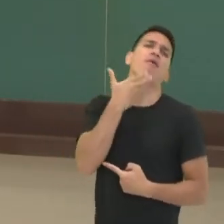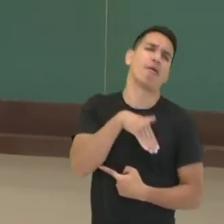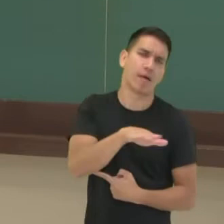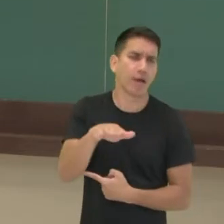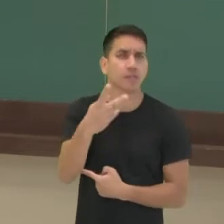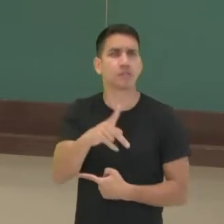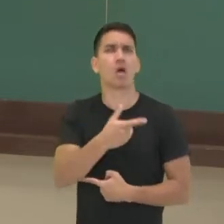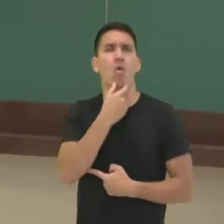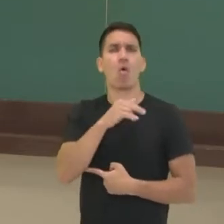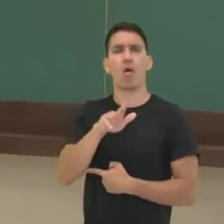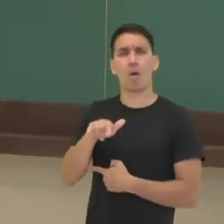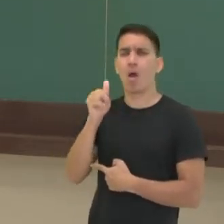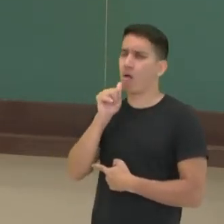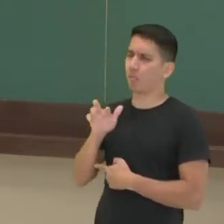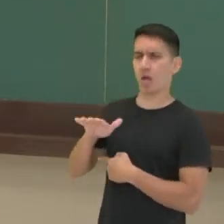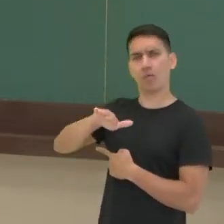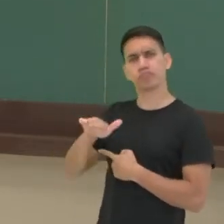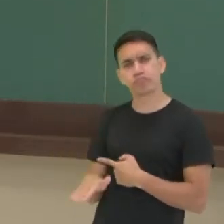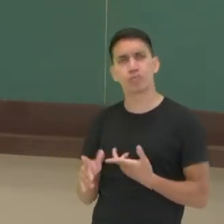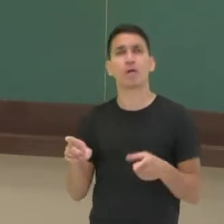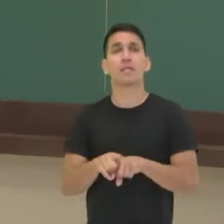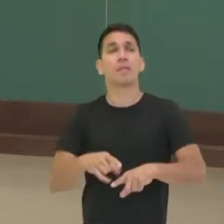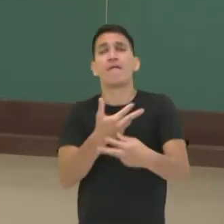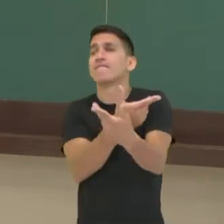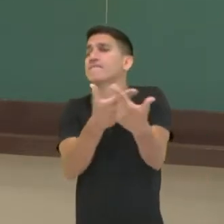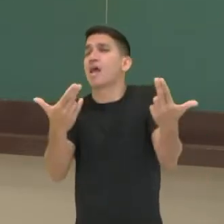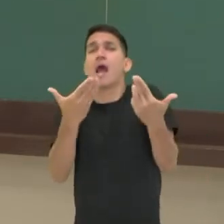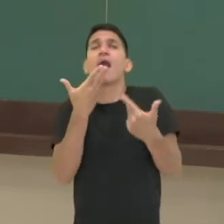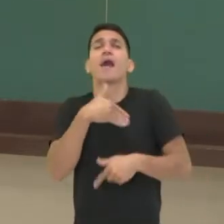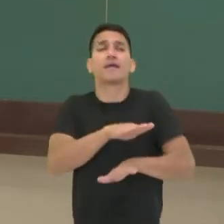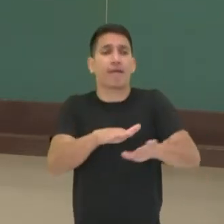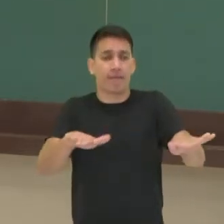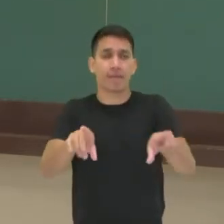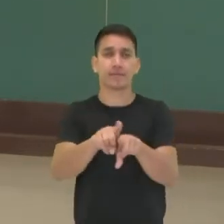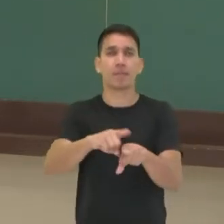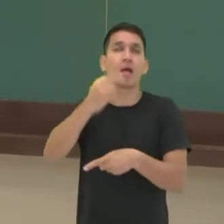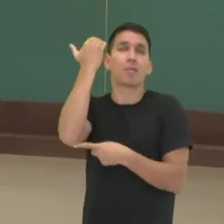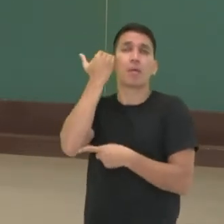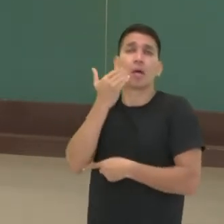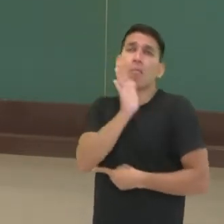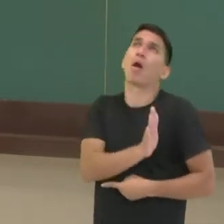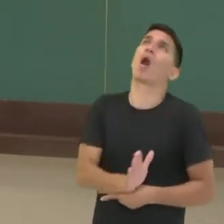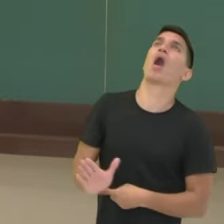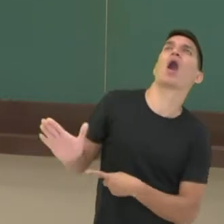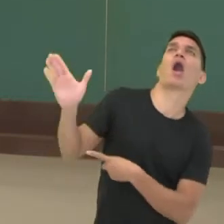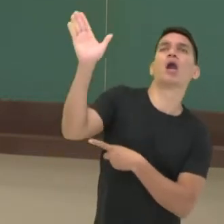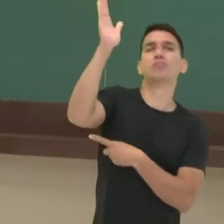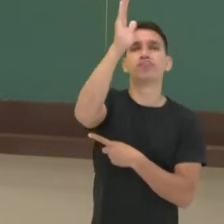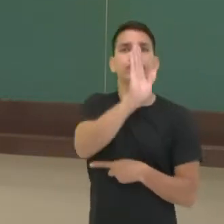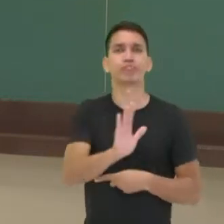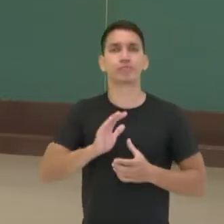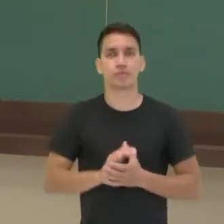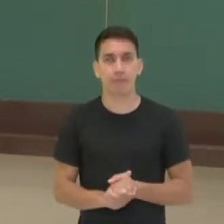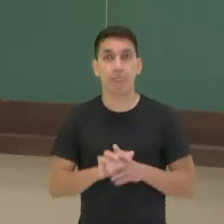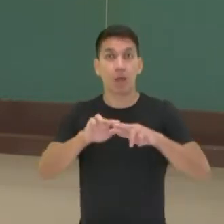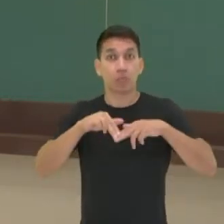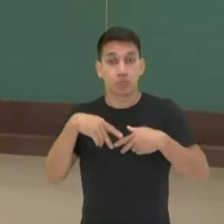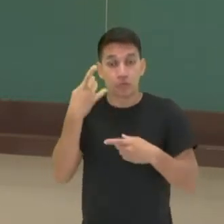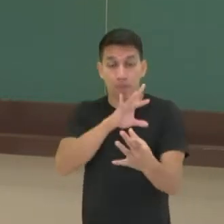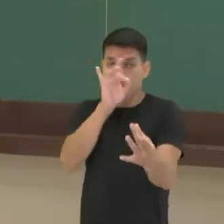irmãozinho menor, das demais crianças e adolescentes do Brasil. Então é um órgão que atua somente no